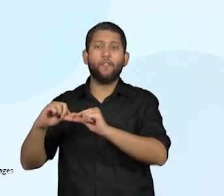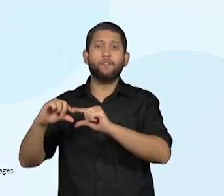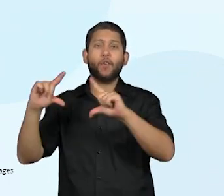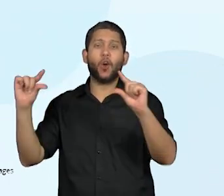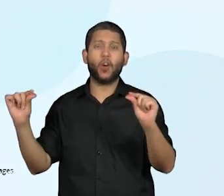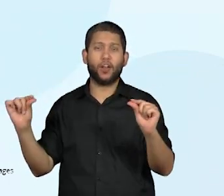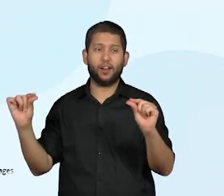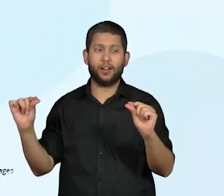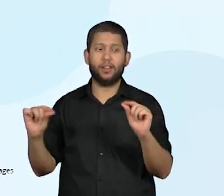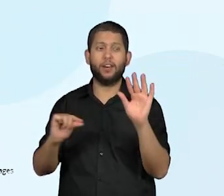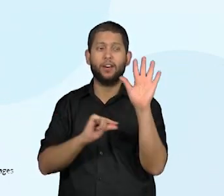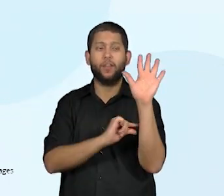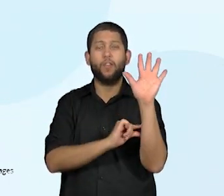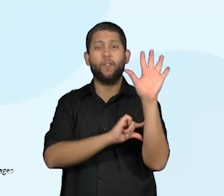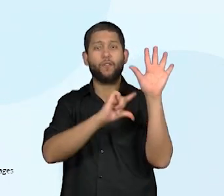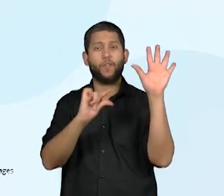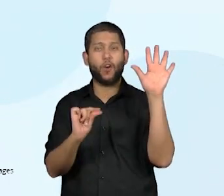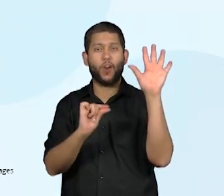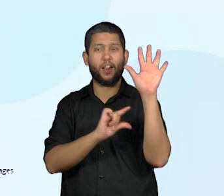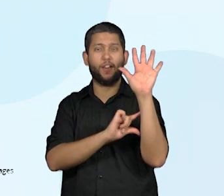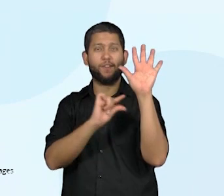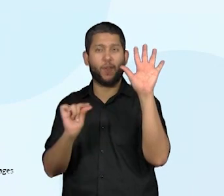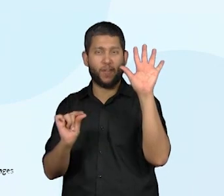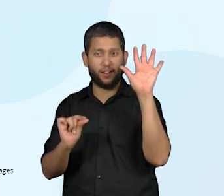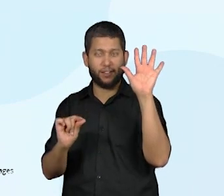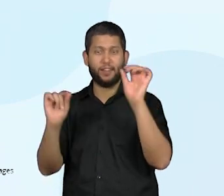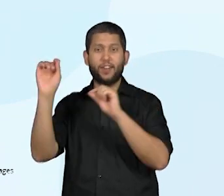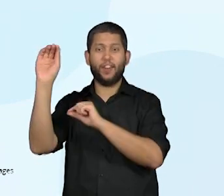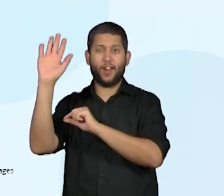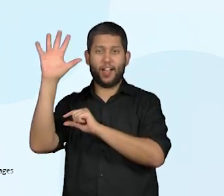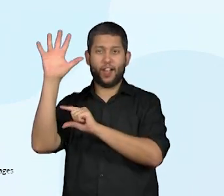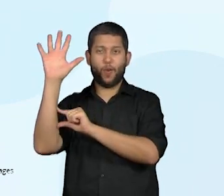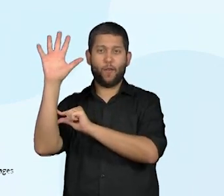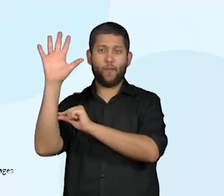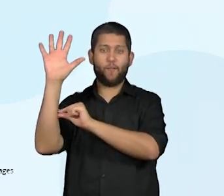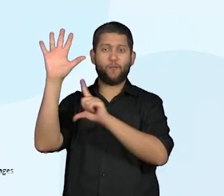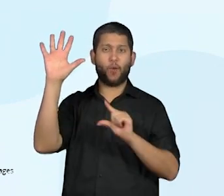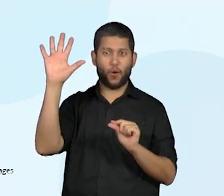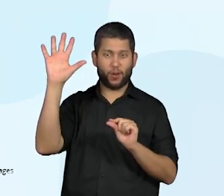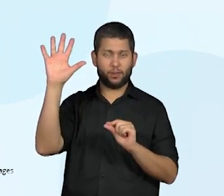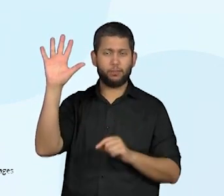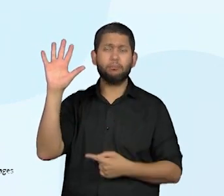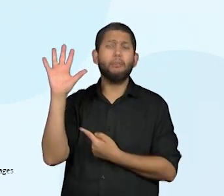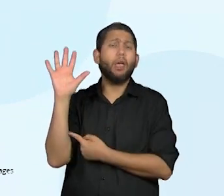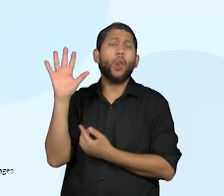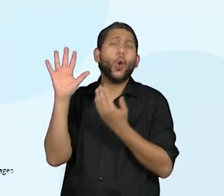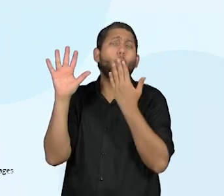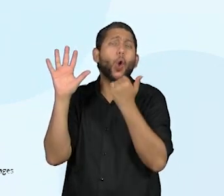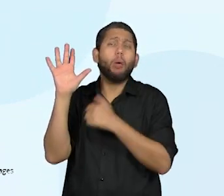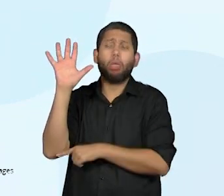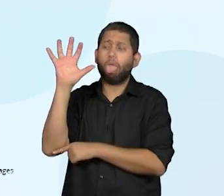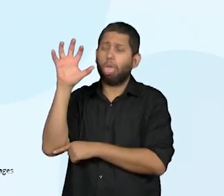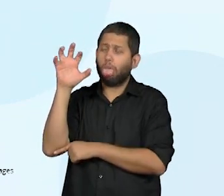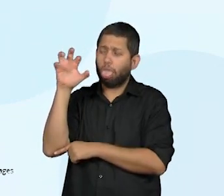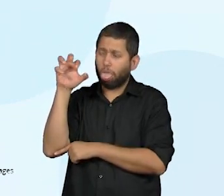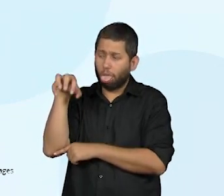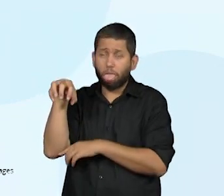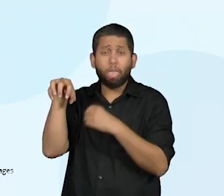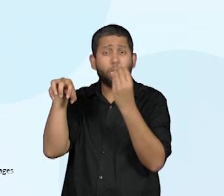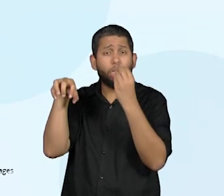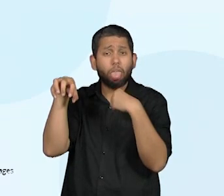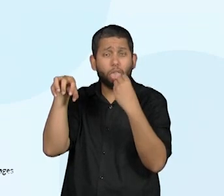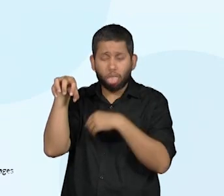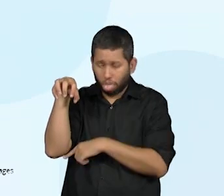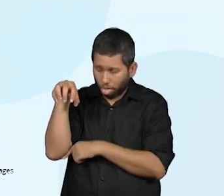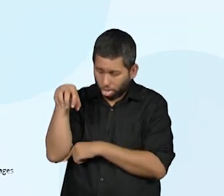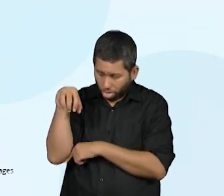para o sol. Ele precisa se alimentar, produzir o seu próprio alimento, produzir a sua própria